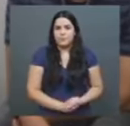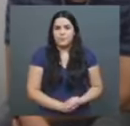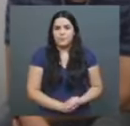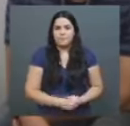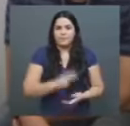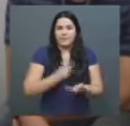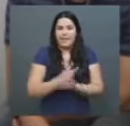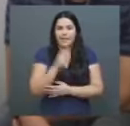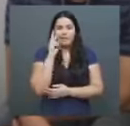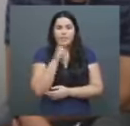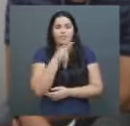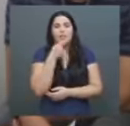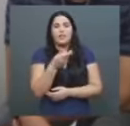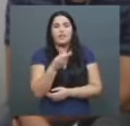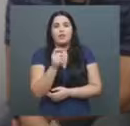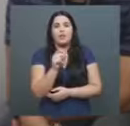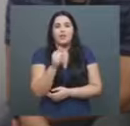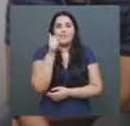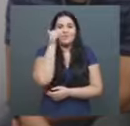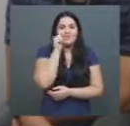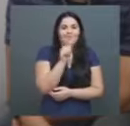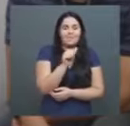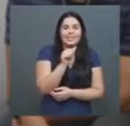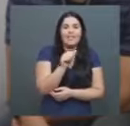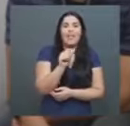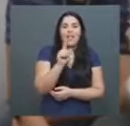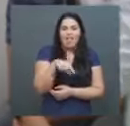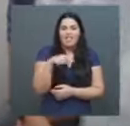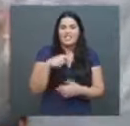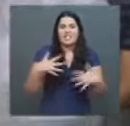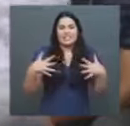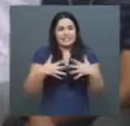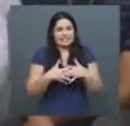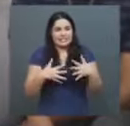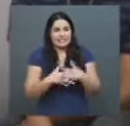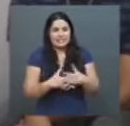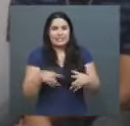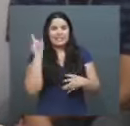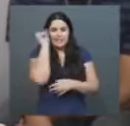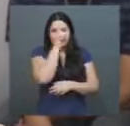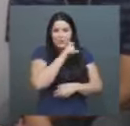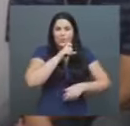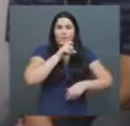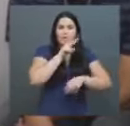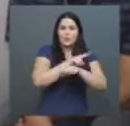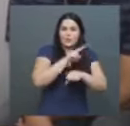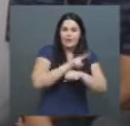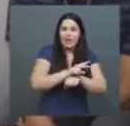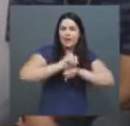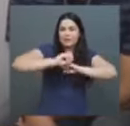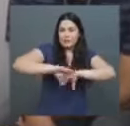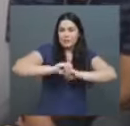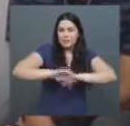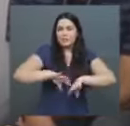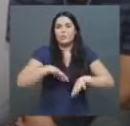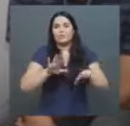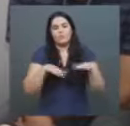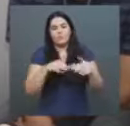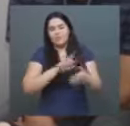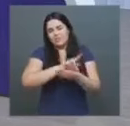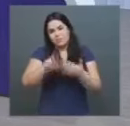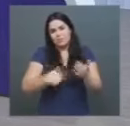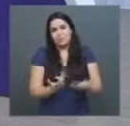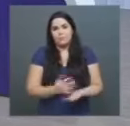ouvi falar que menina é mais complicado, os cuidados, a educação, dentre outras